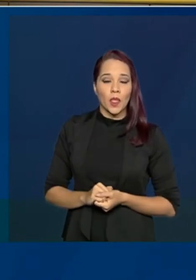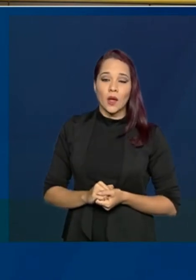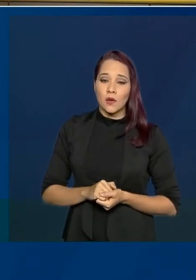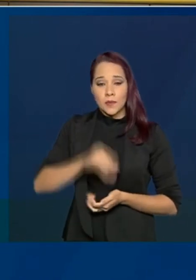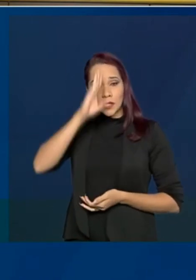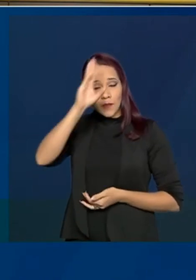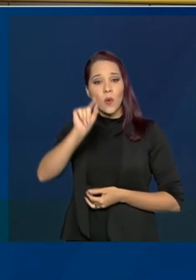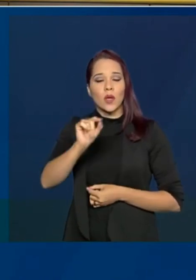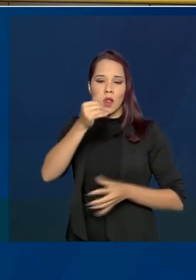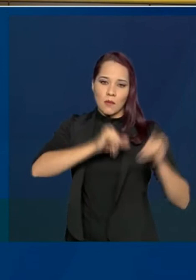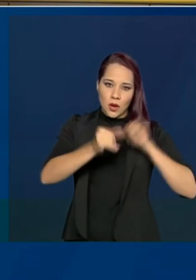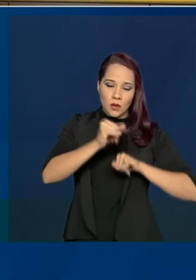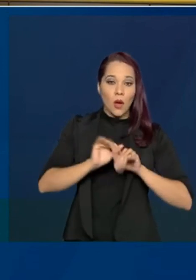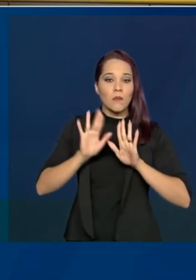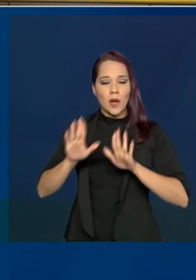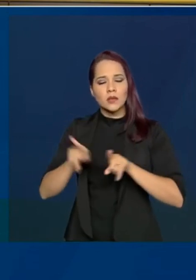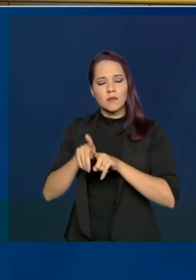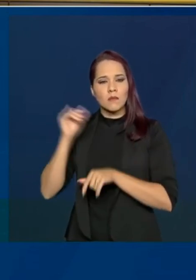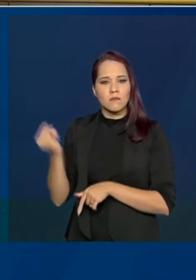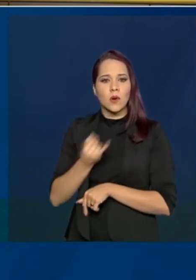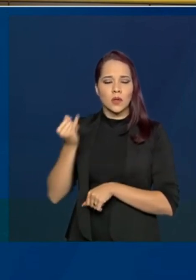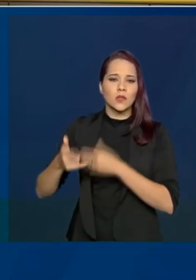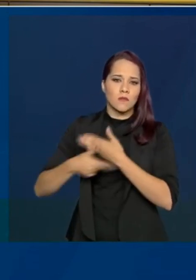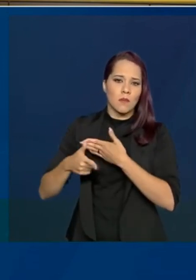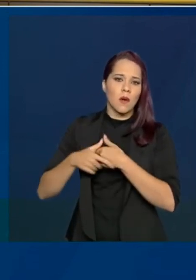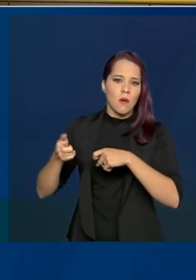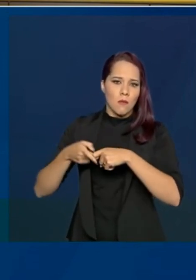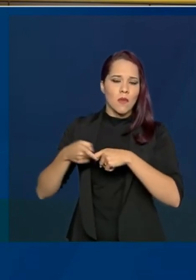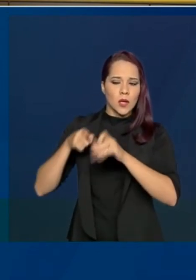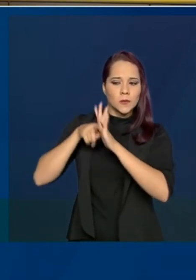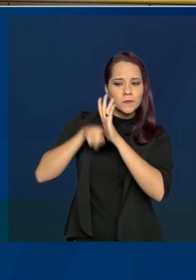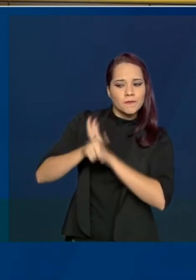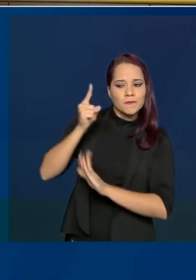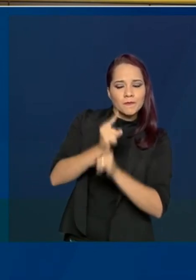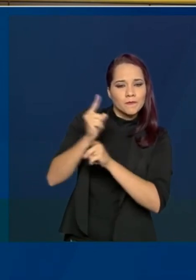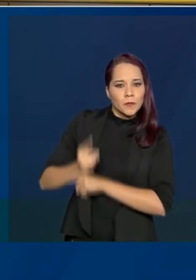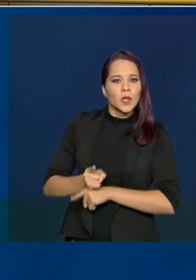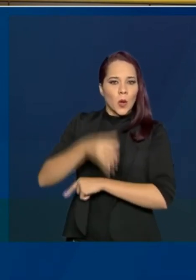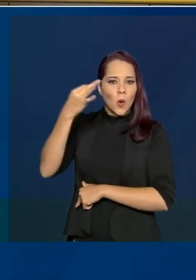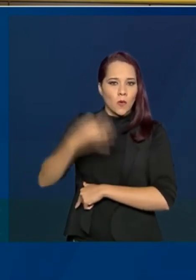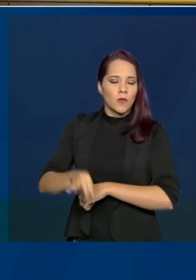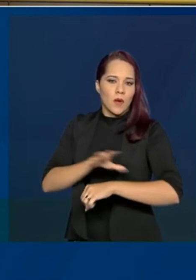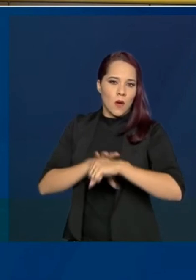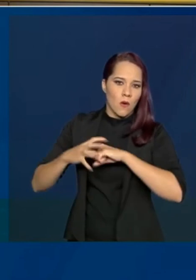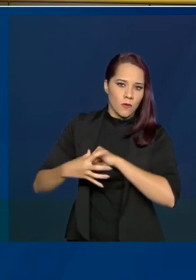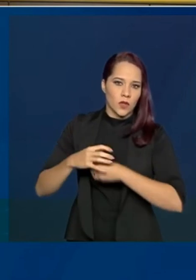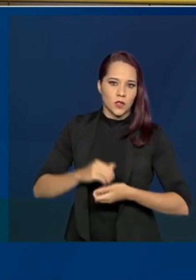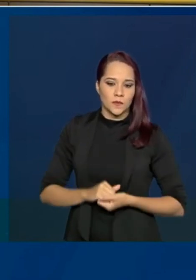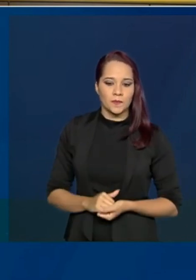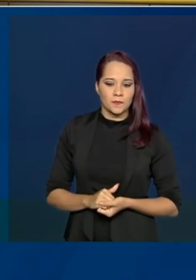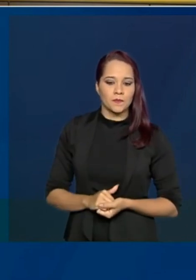diagnóstico laboratorial, mas sem desconsiderar todo o papel médico que as equipes de saúde têm para a realização do